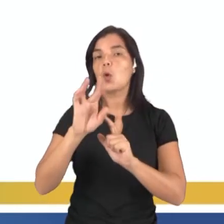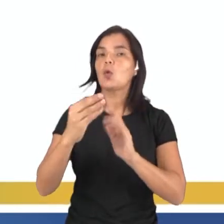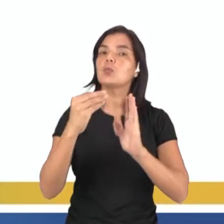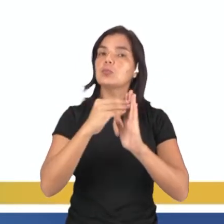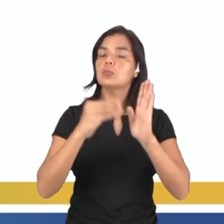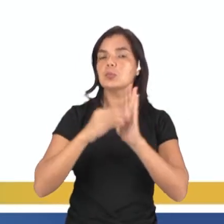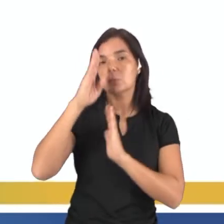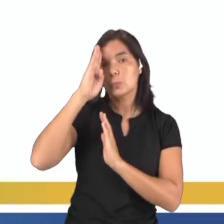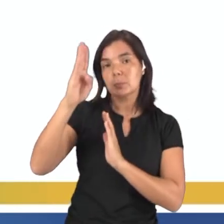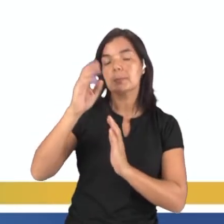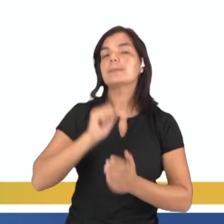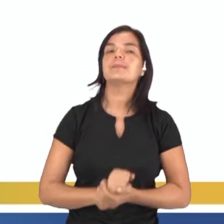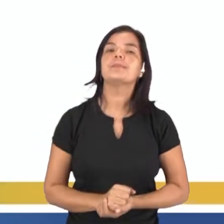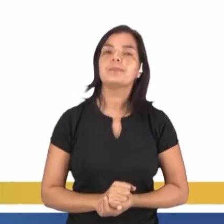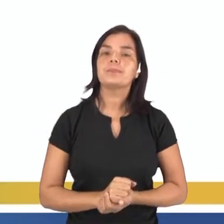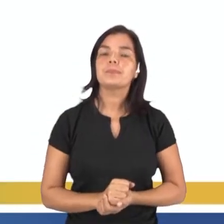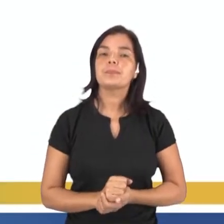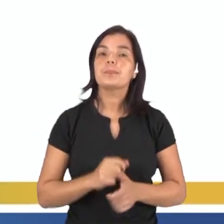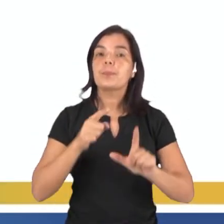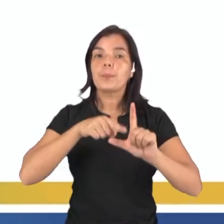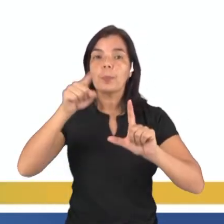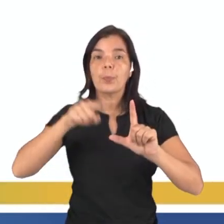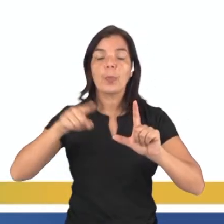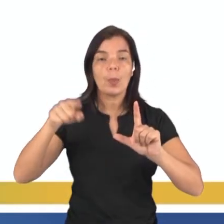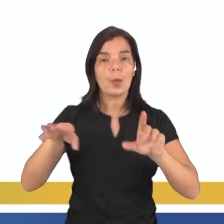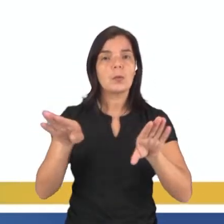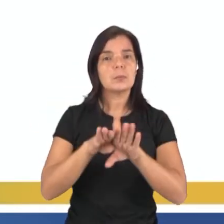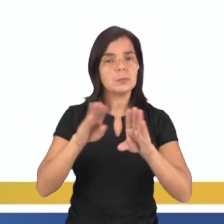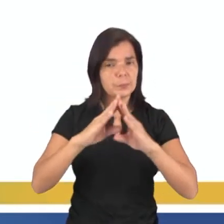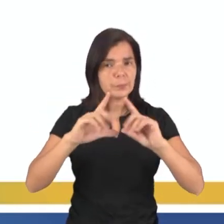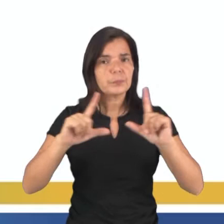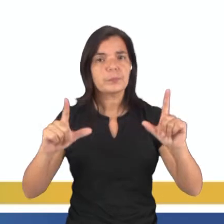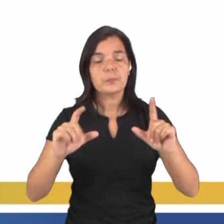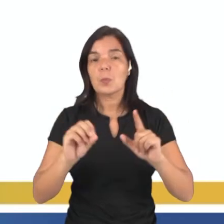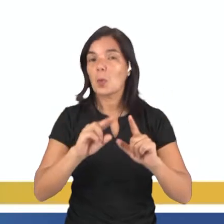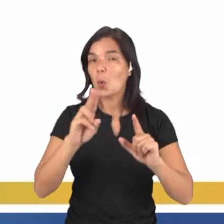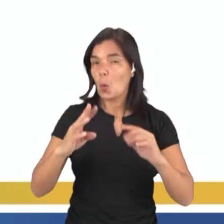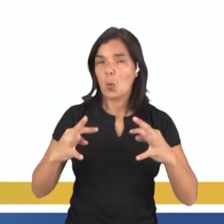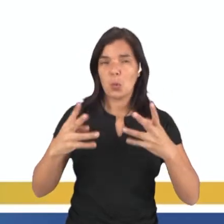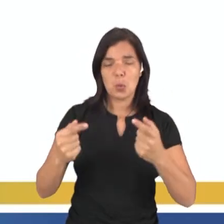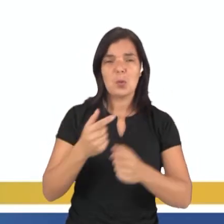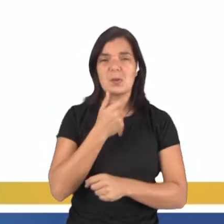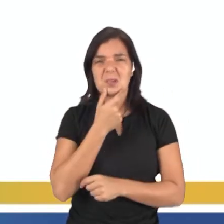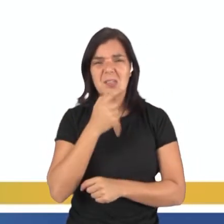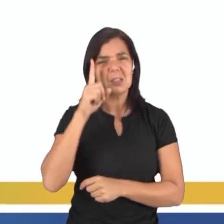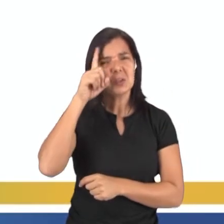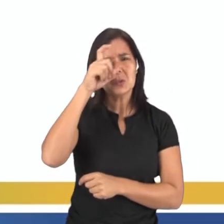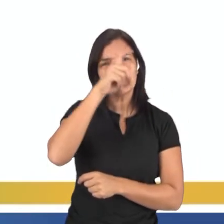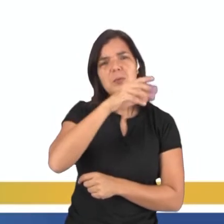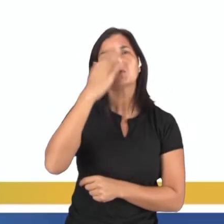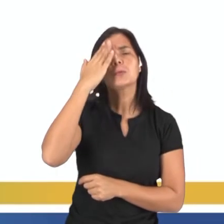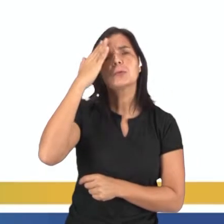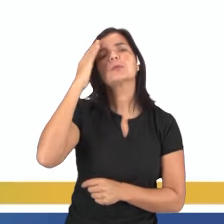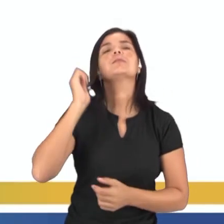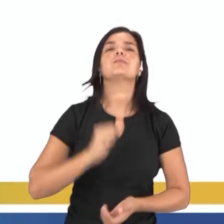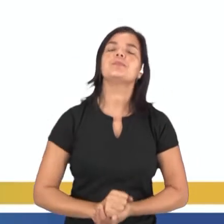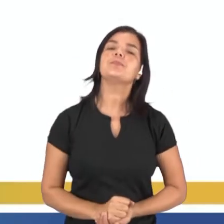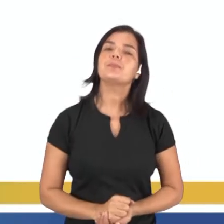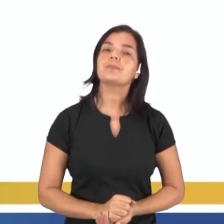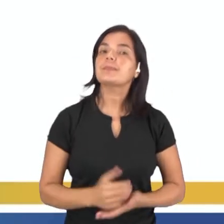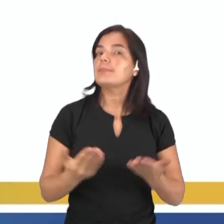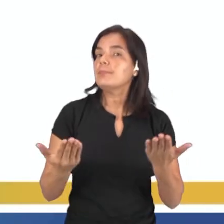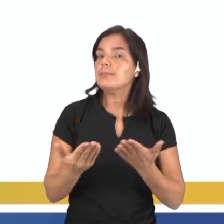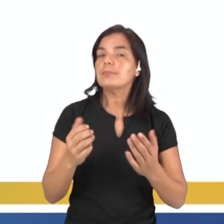tópicos principais? Os gráficos e diagramas eram claros ou eram toscos e difíceis de entender?